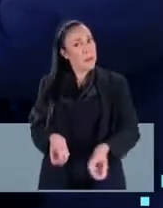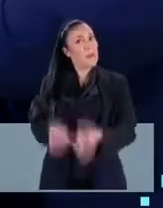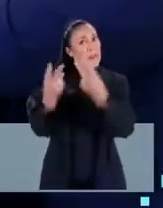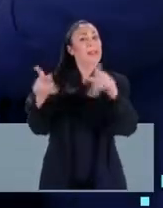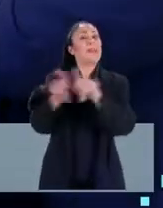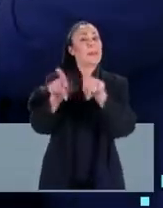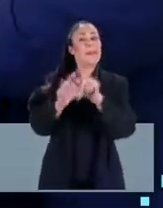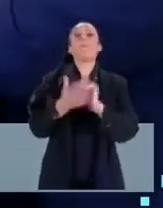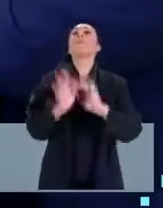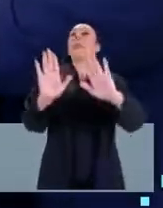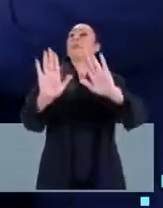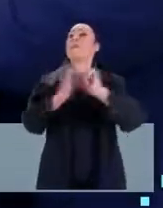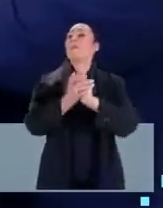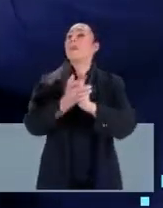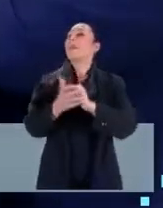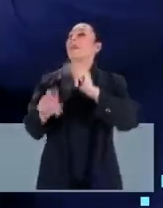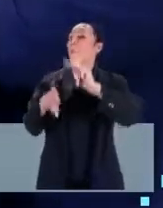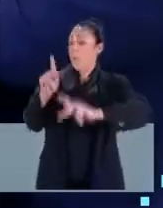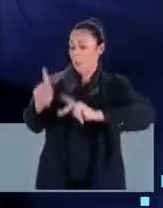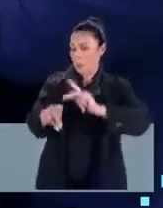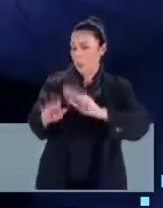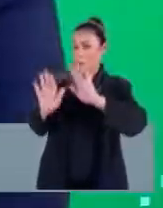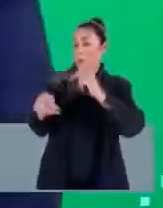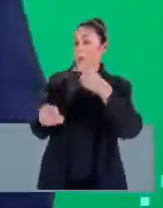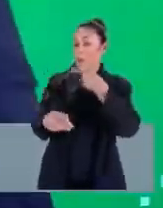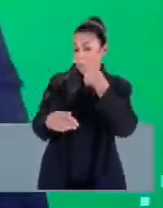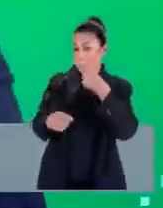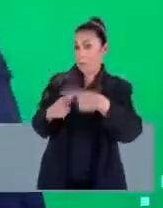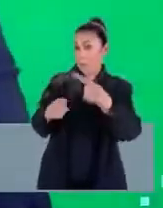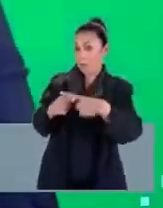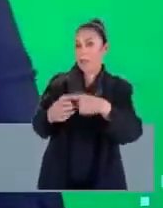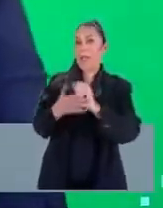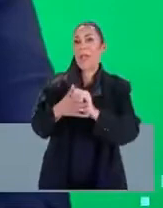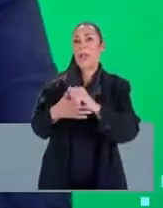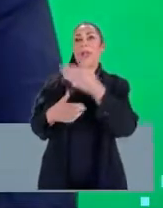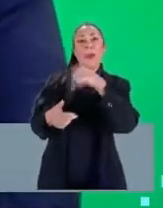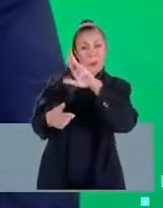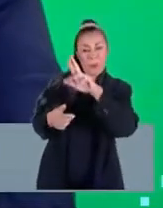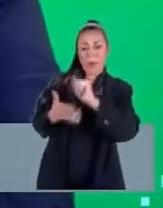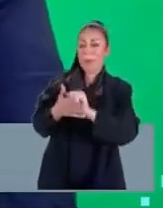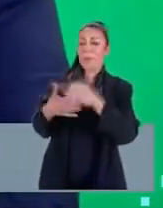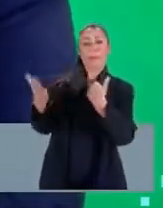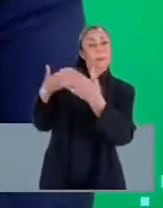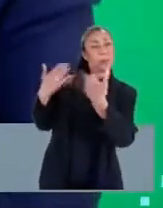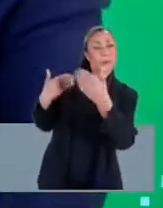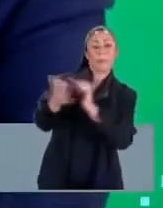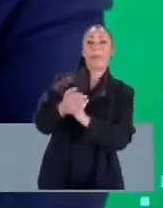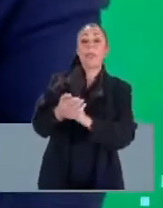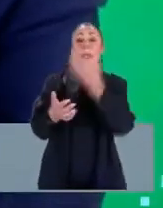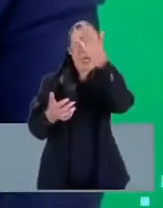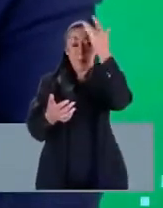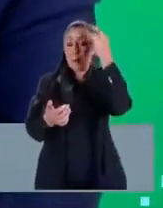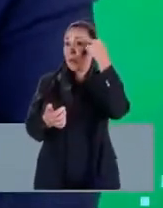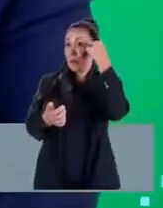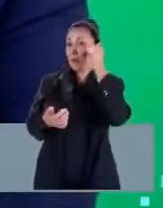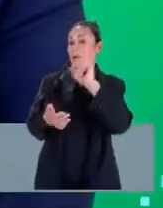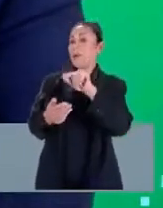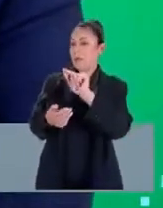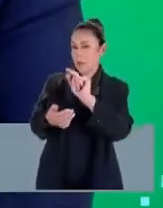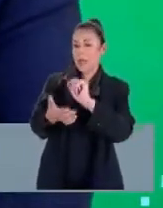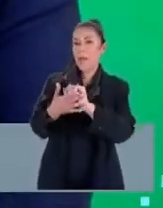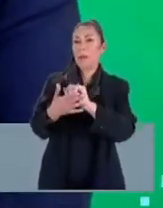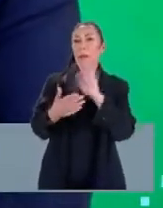você, o povo, né? Eu estou falando porque eu estou nos botecos da vida e eu sei o que o povo fala. O povo acha que quando